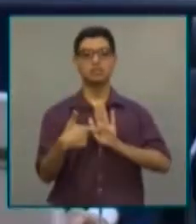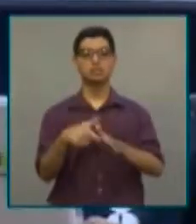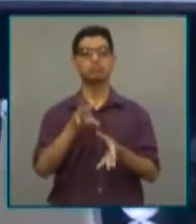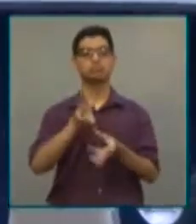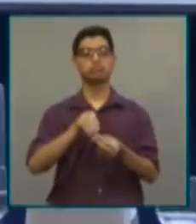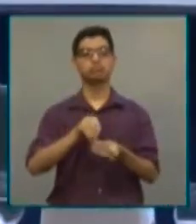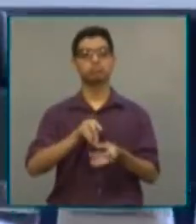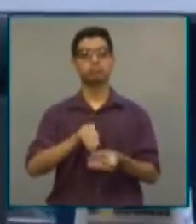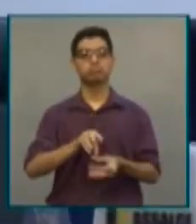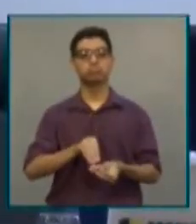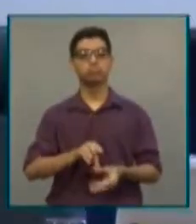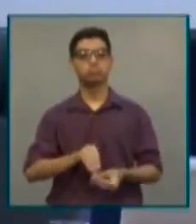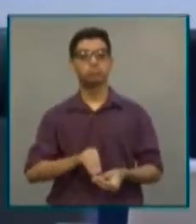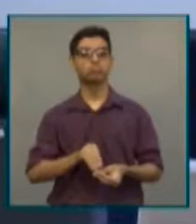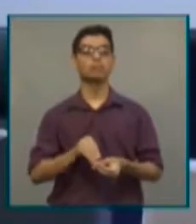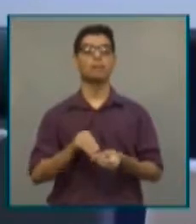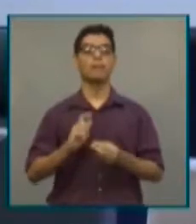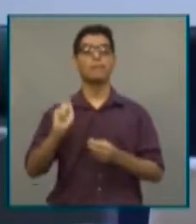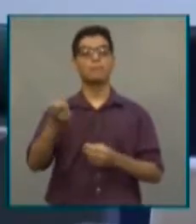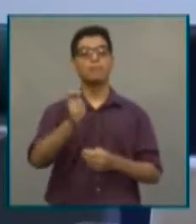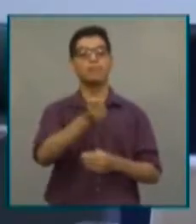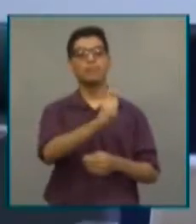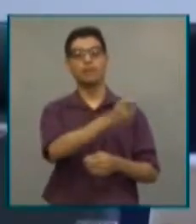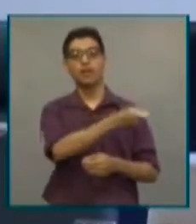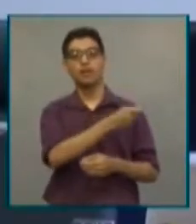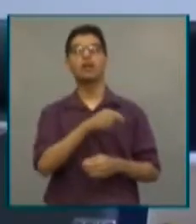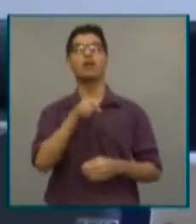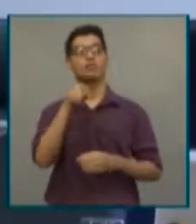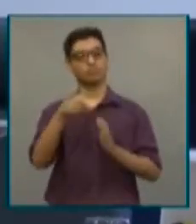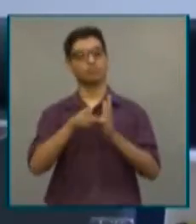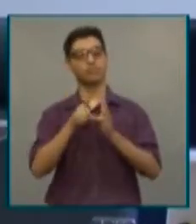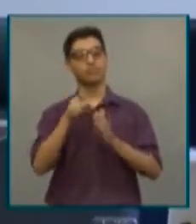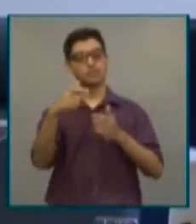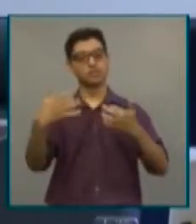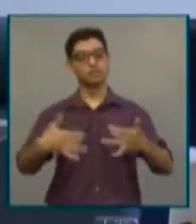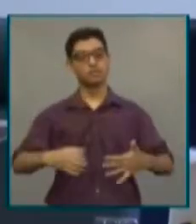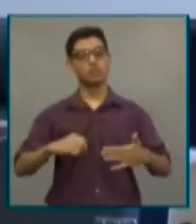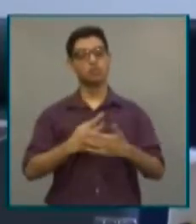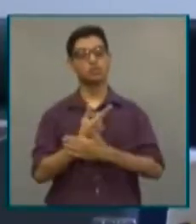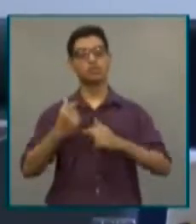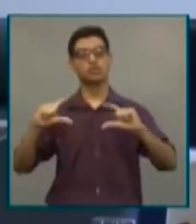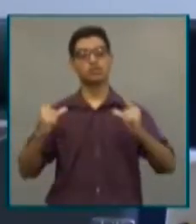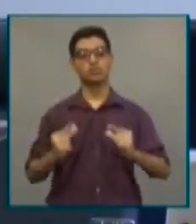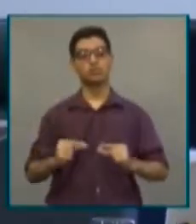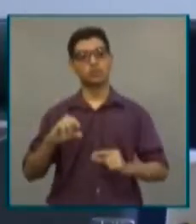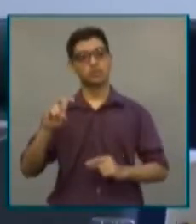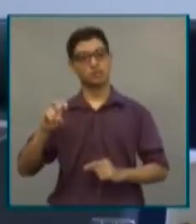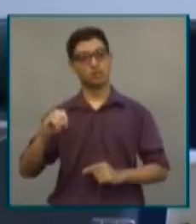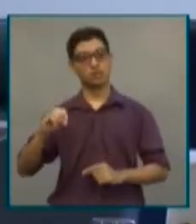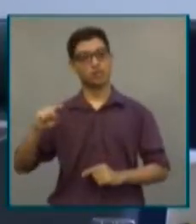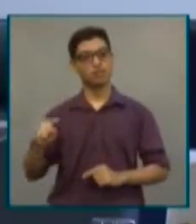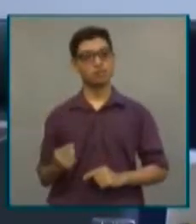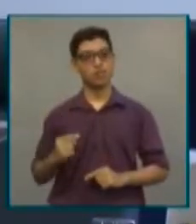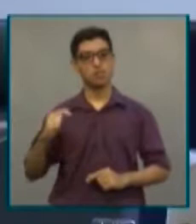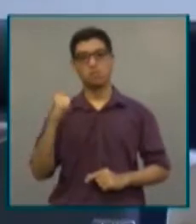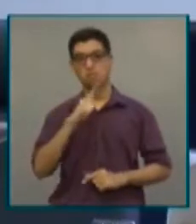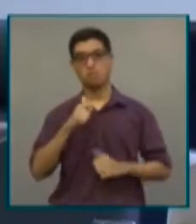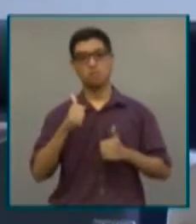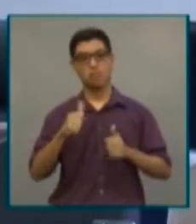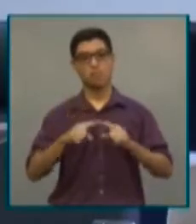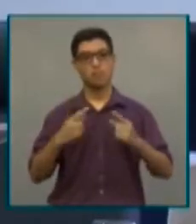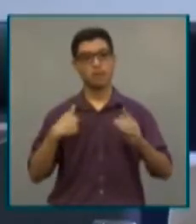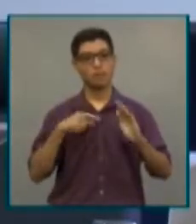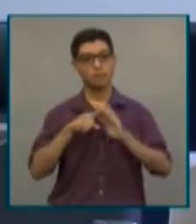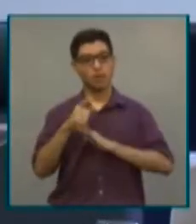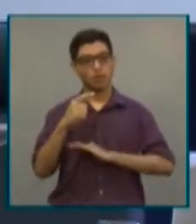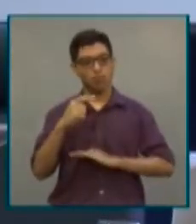senhor, na sua fala aí, colocou que houve uma redução de 50 mil, mas eu queria que o senhor esclarecesse um dado objetivo que eu peguei aqui no